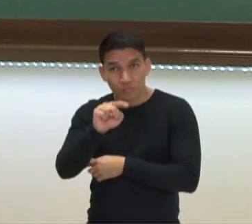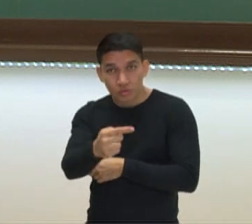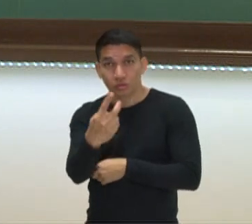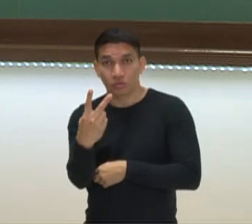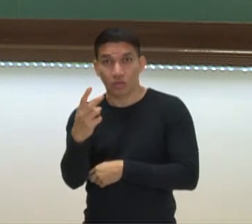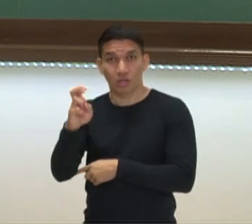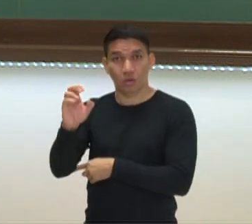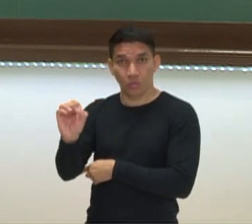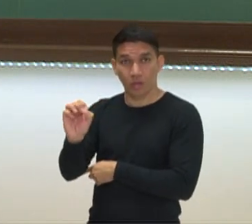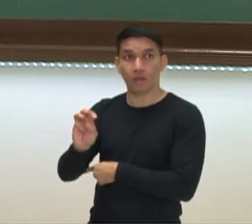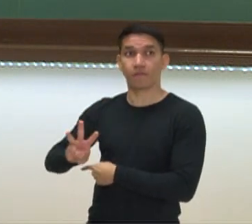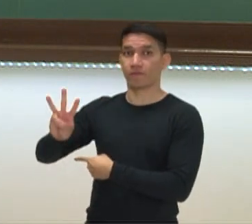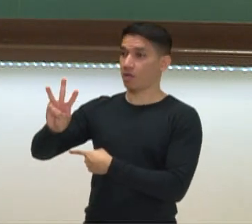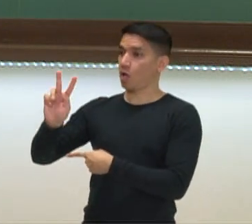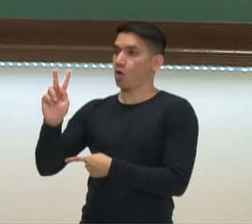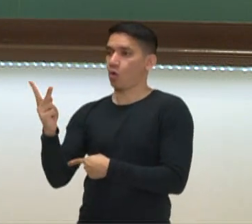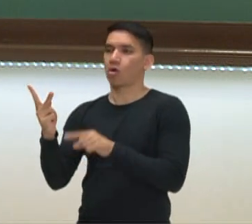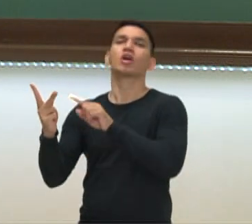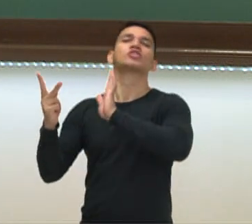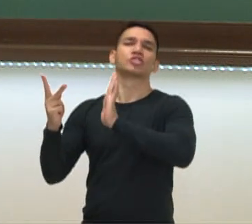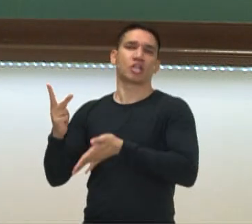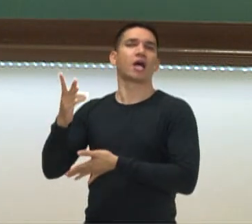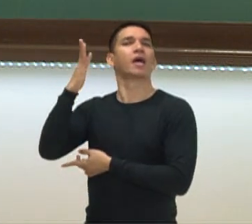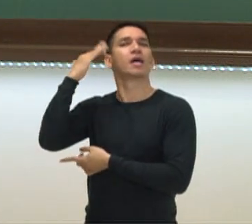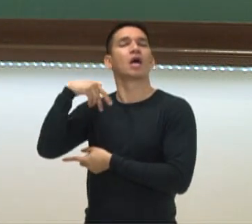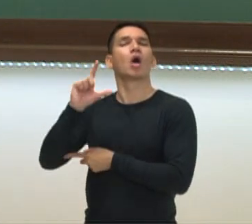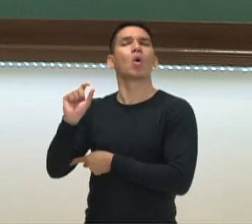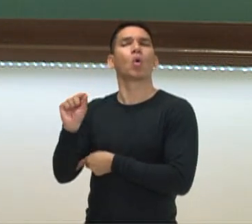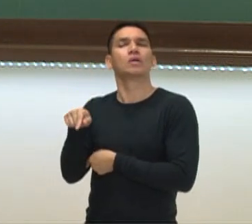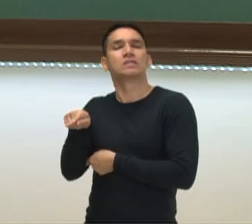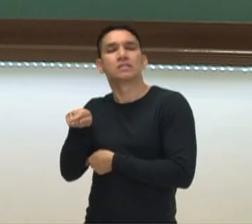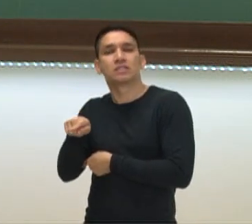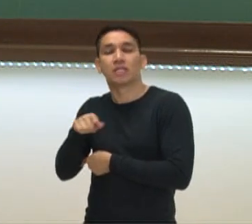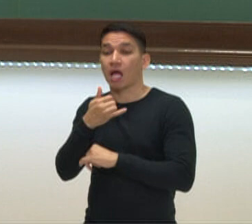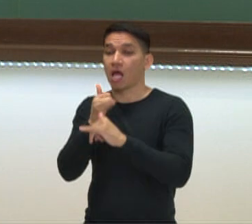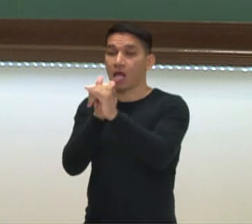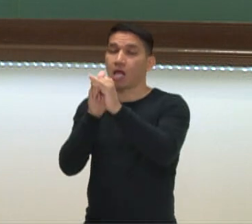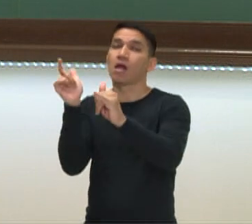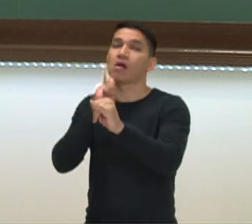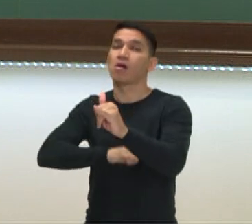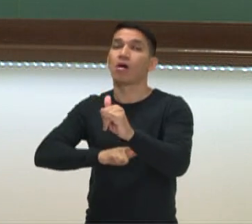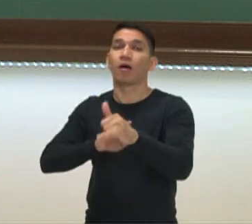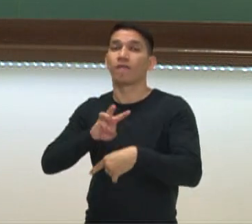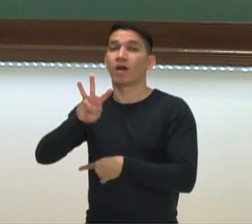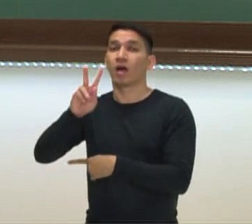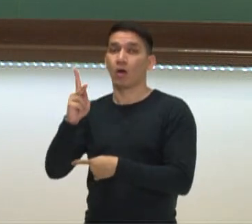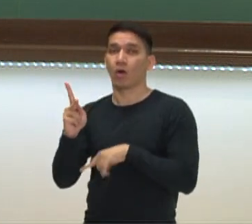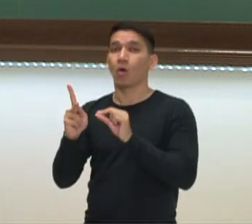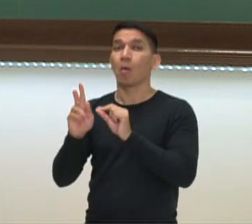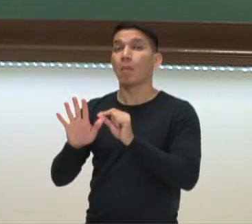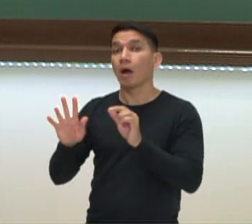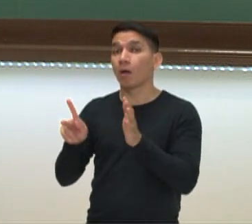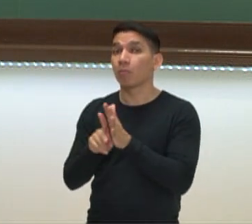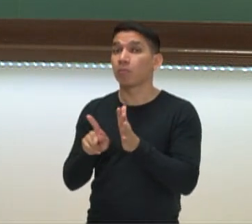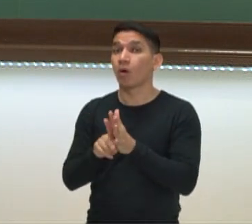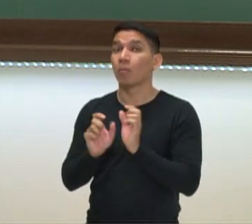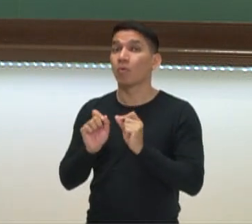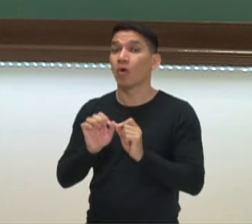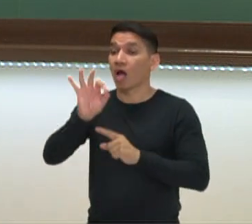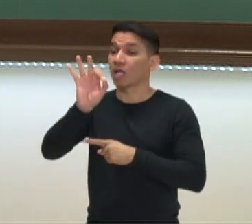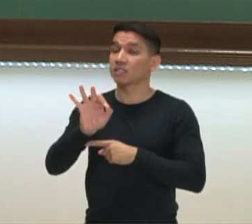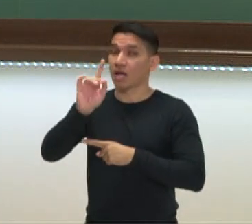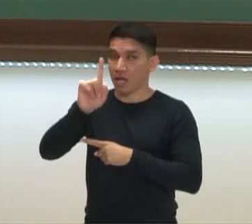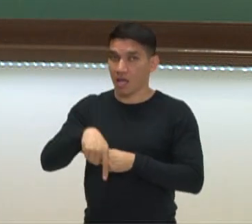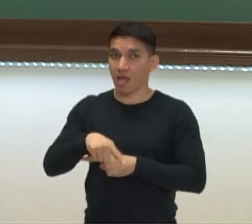41.250 watts hora. Pronto, já tenho a energia em watts hora. Mas como a taxa está em quilowatt-hora,